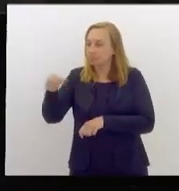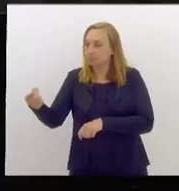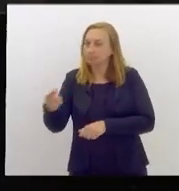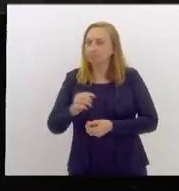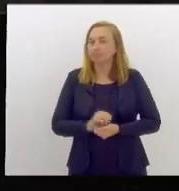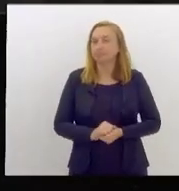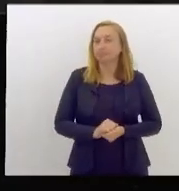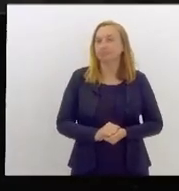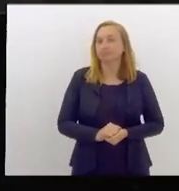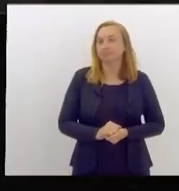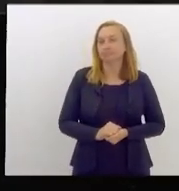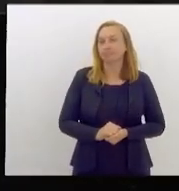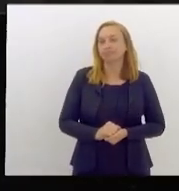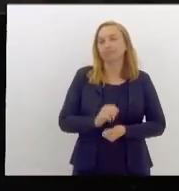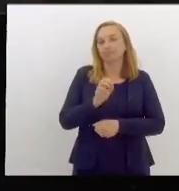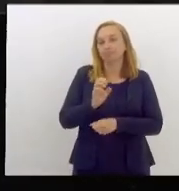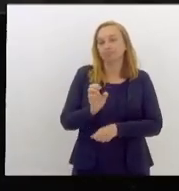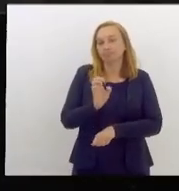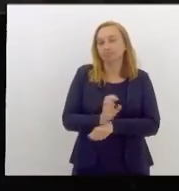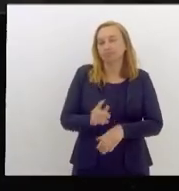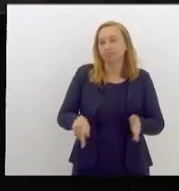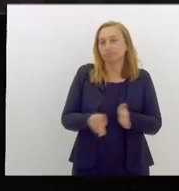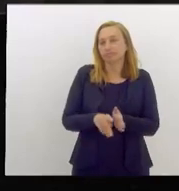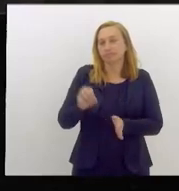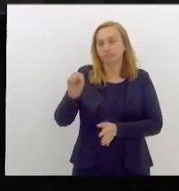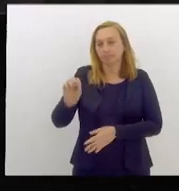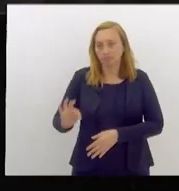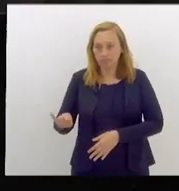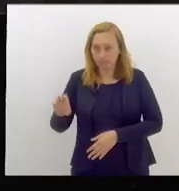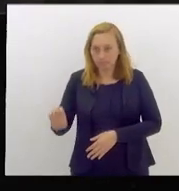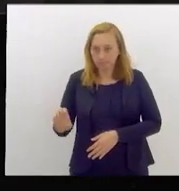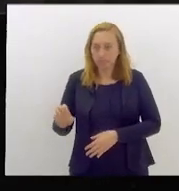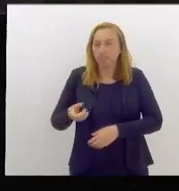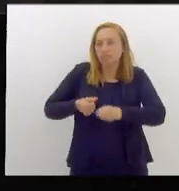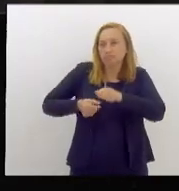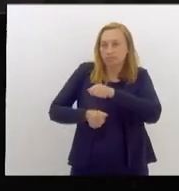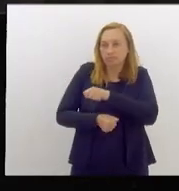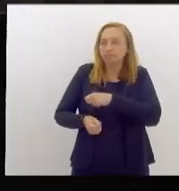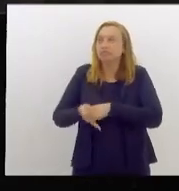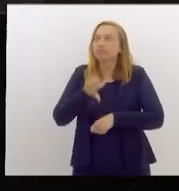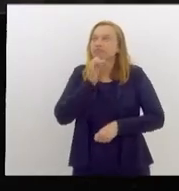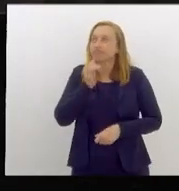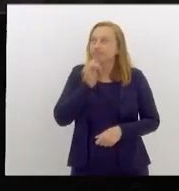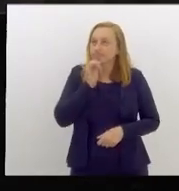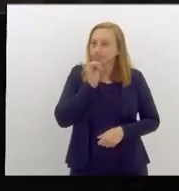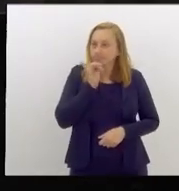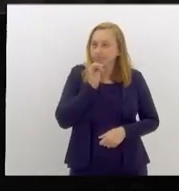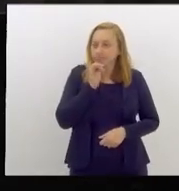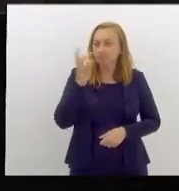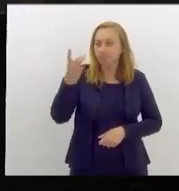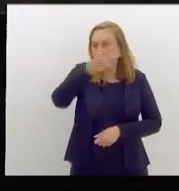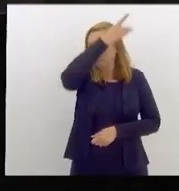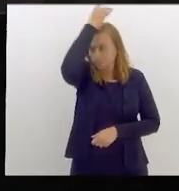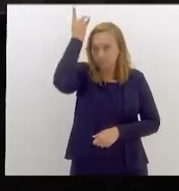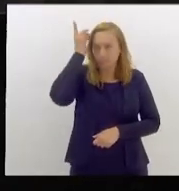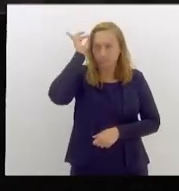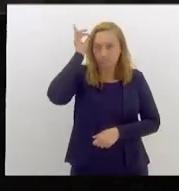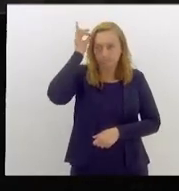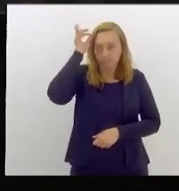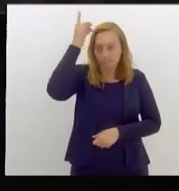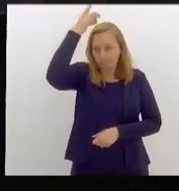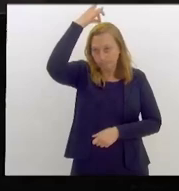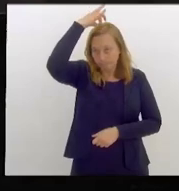dos Estados da Região Sudeste né em que o investimento por exemplo do espírito santo é de